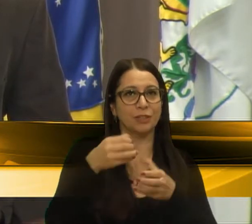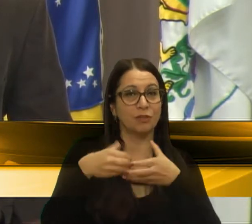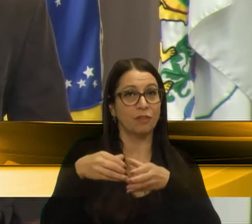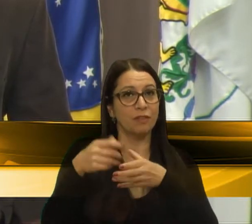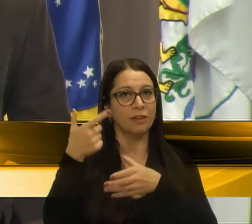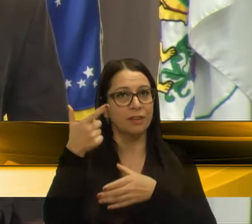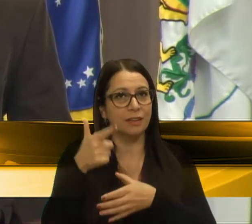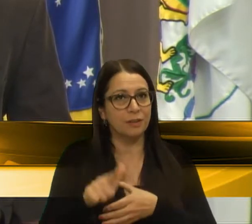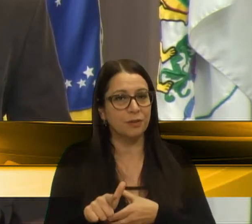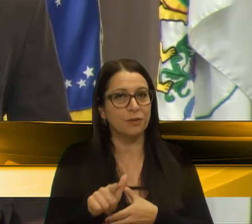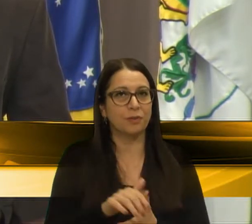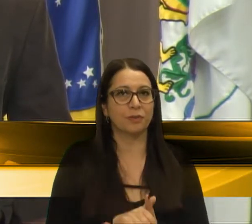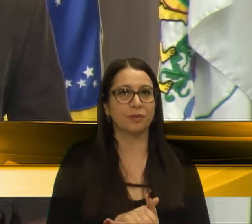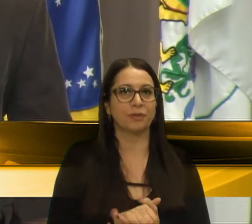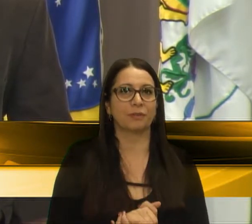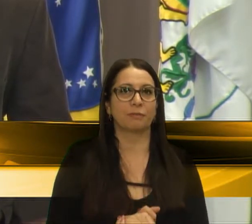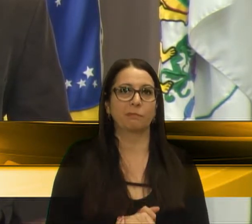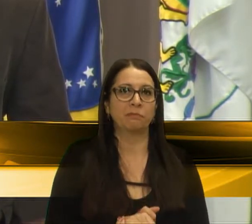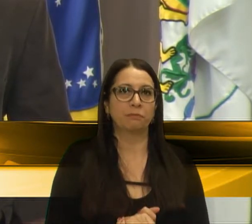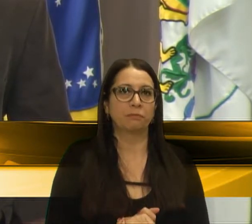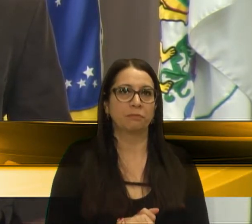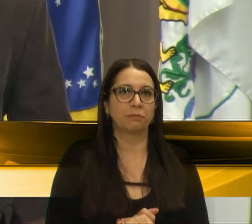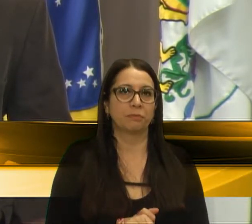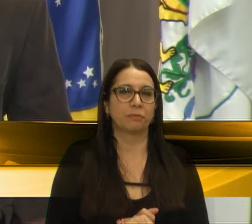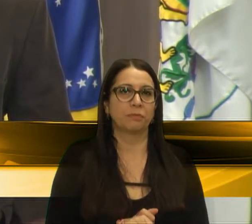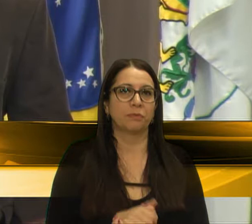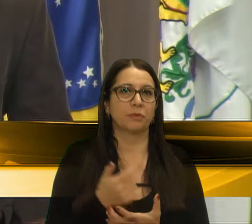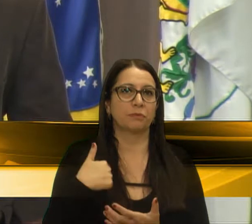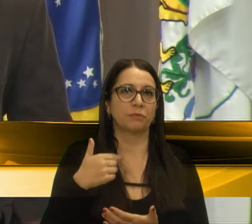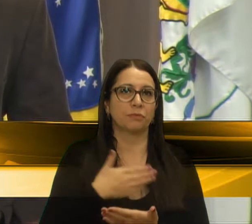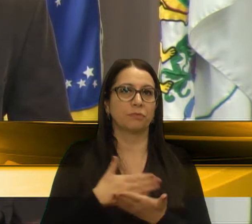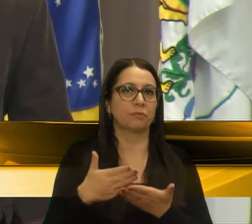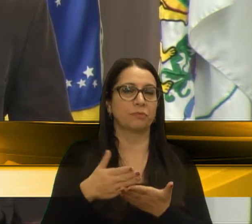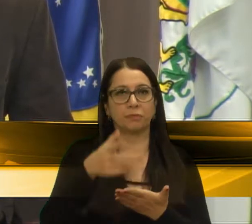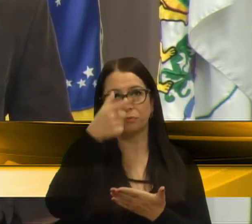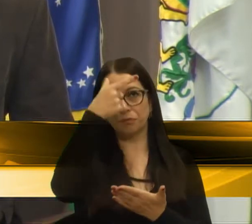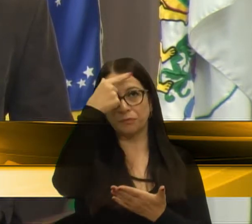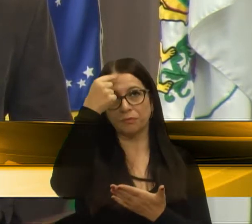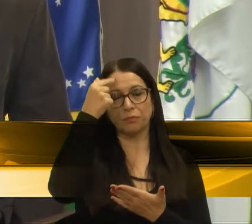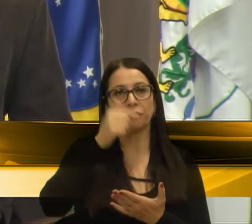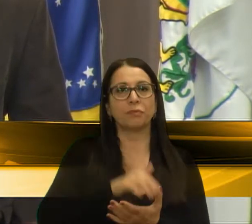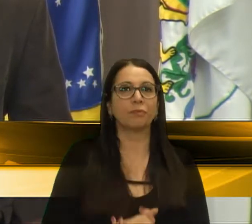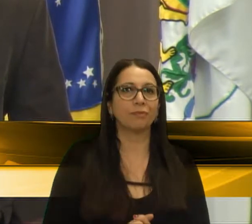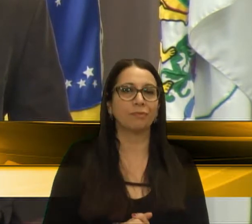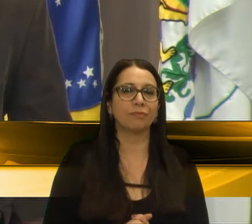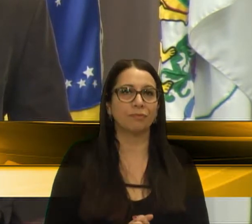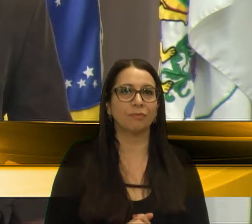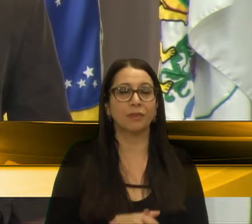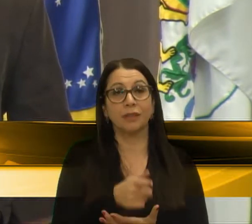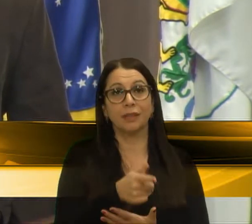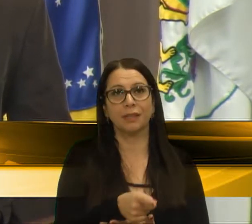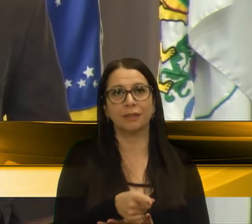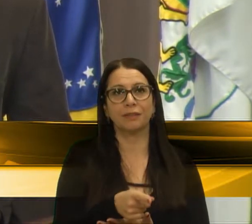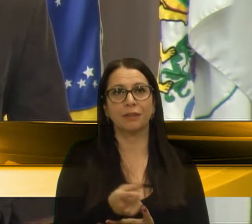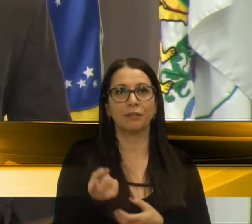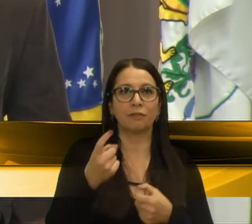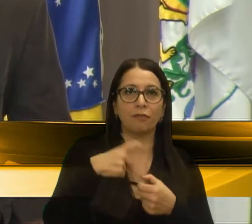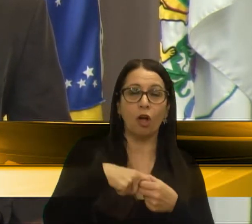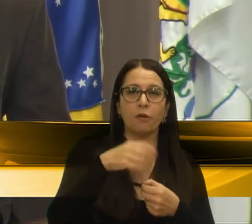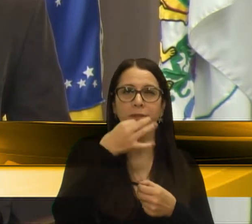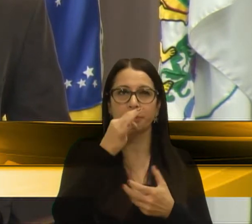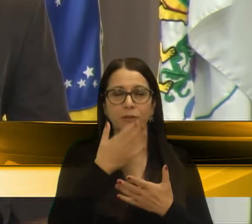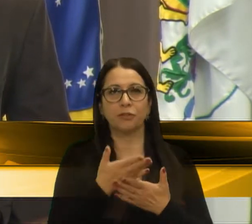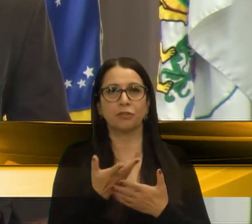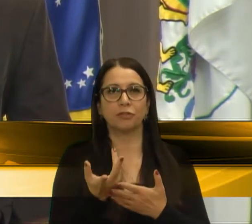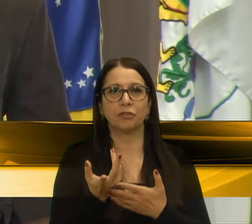de novo. Ela está comigo desde o início da faculdade. Então, aquela volta para Caxias,